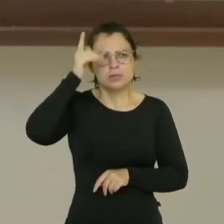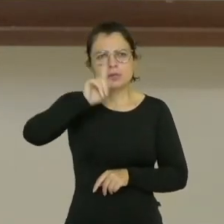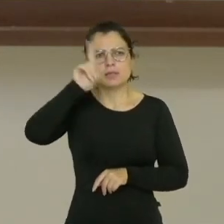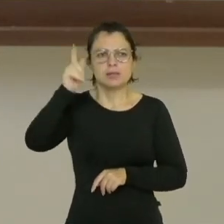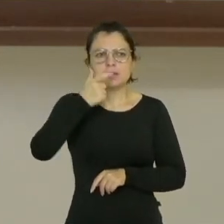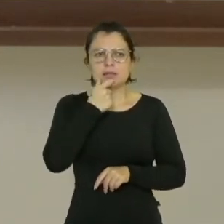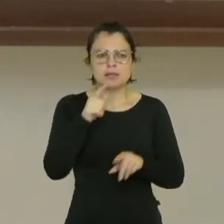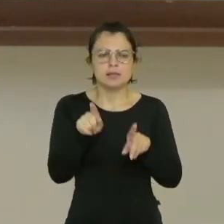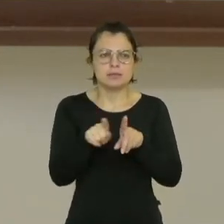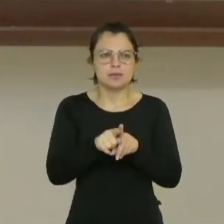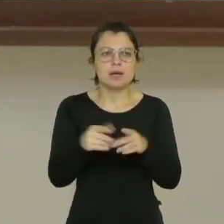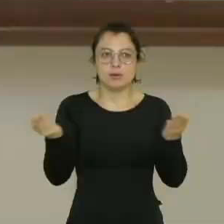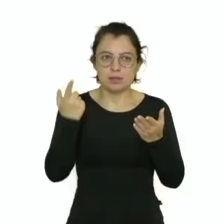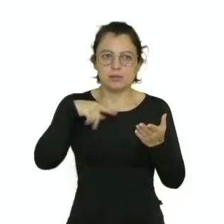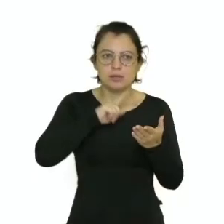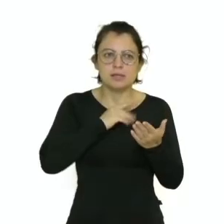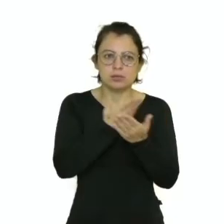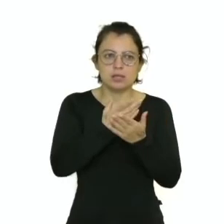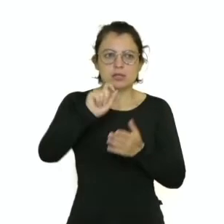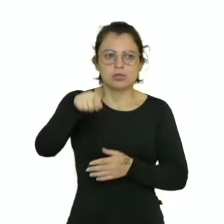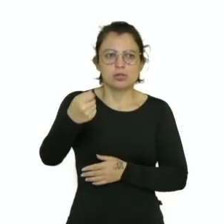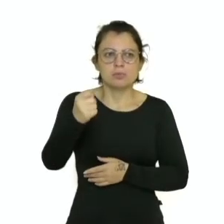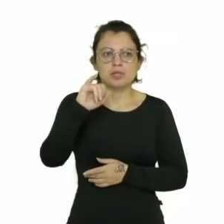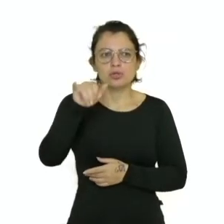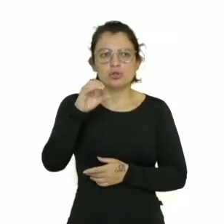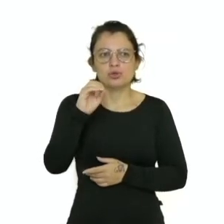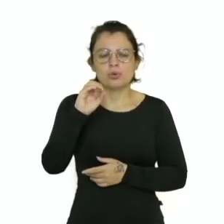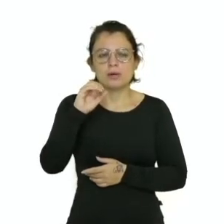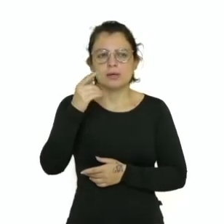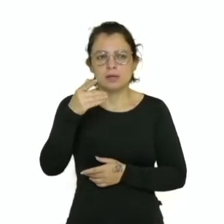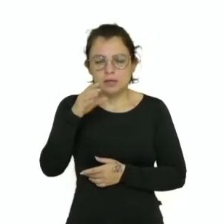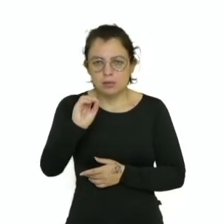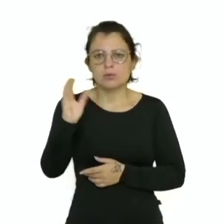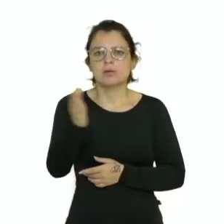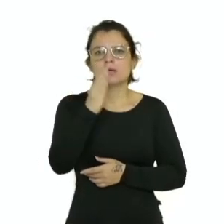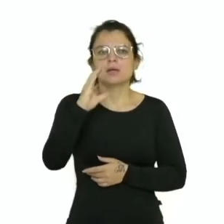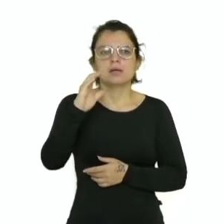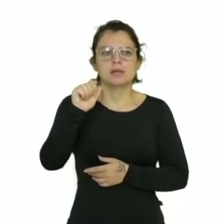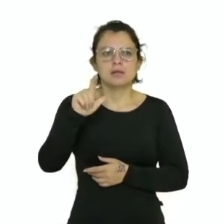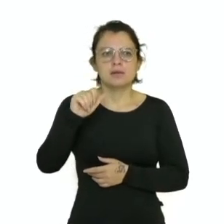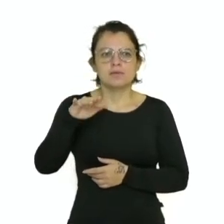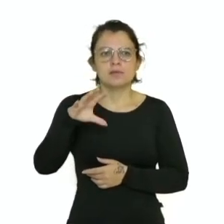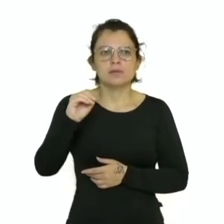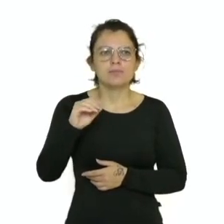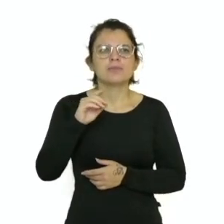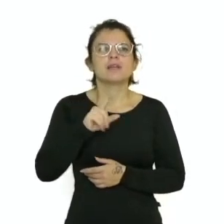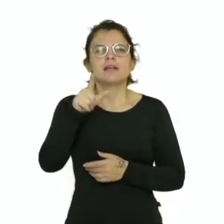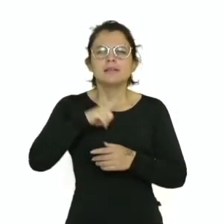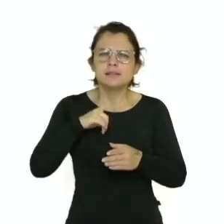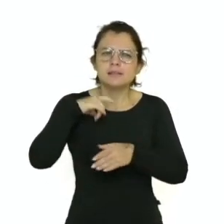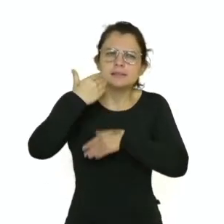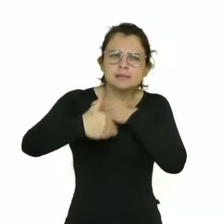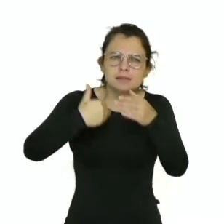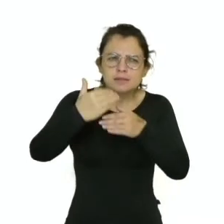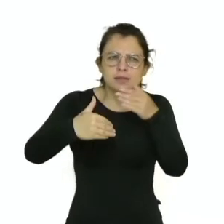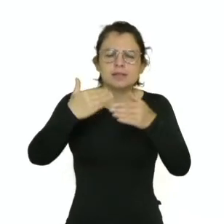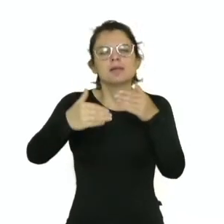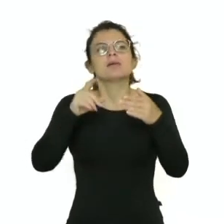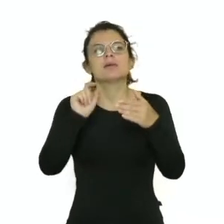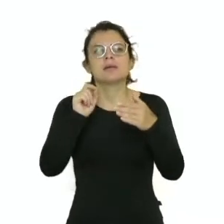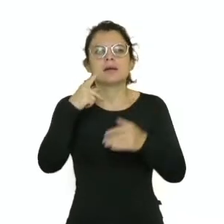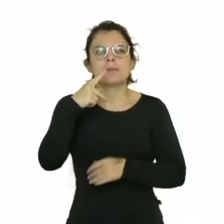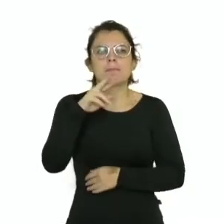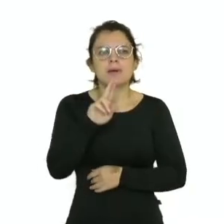nós vamos entender o João Calvino, né? Então, Calvino desenvolveu o princípio da predestinação. Caberia